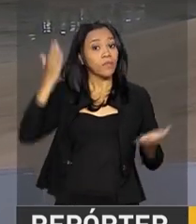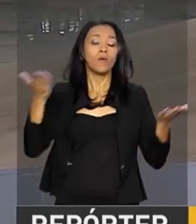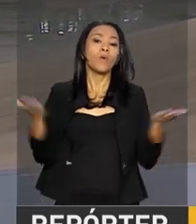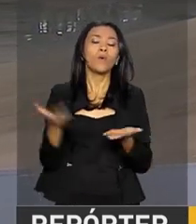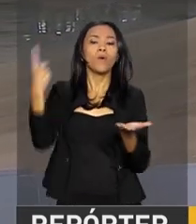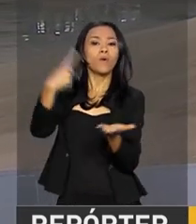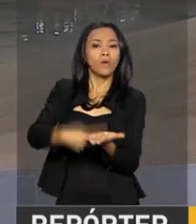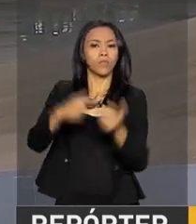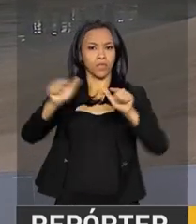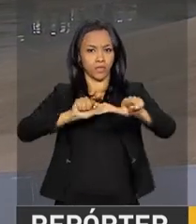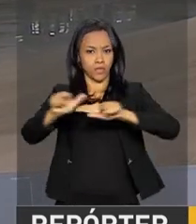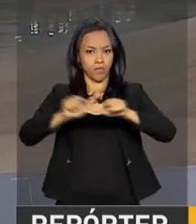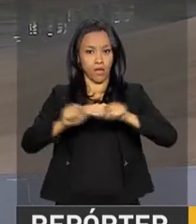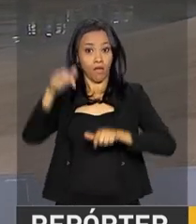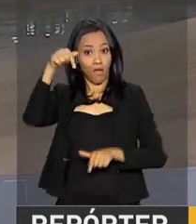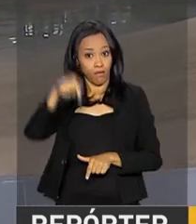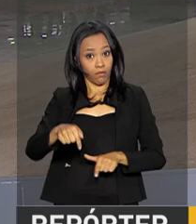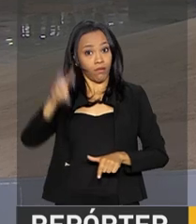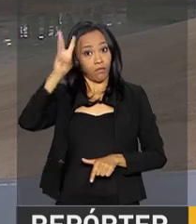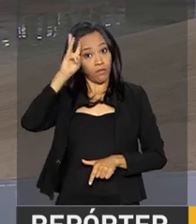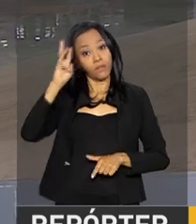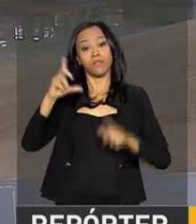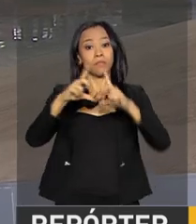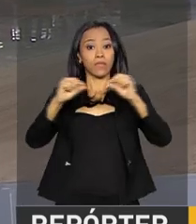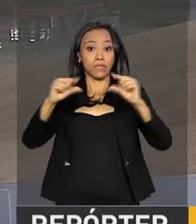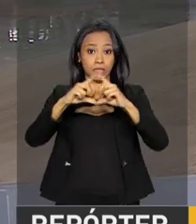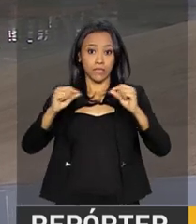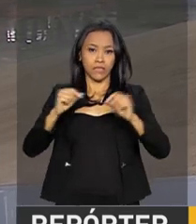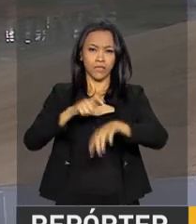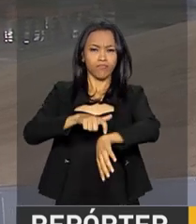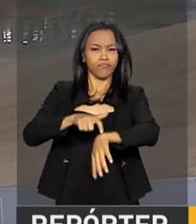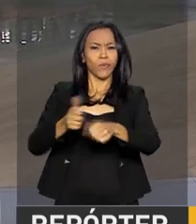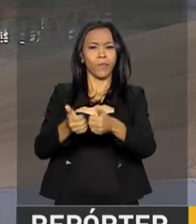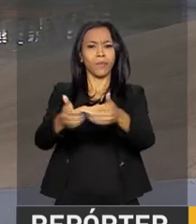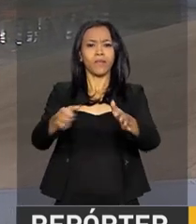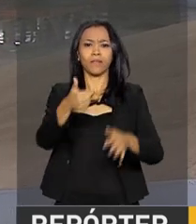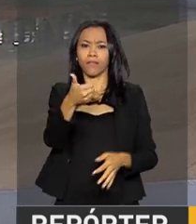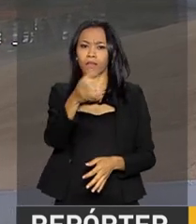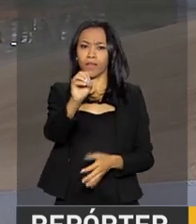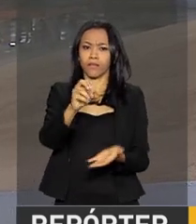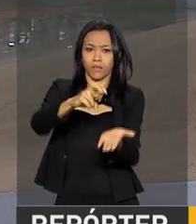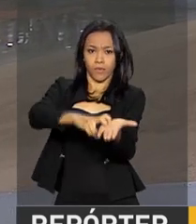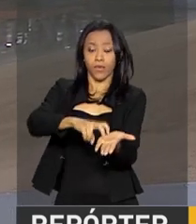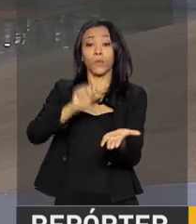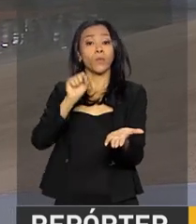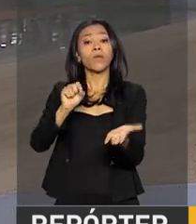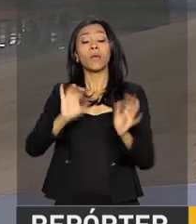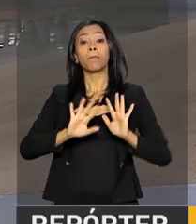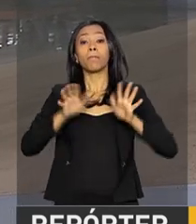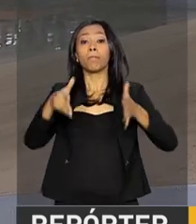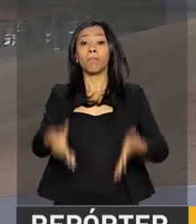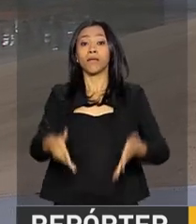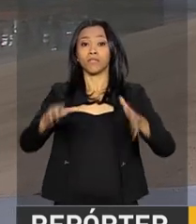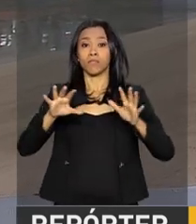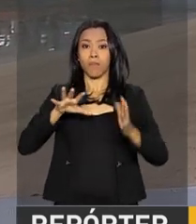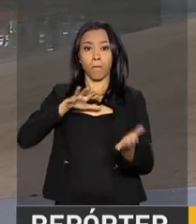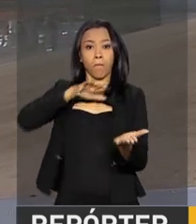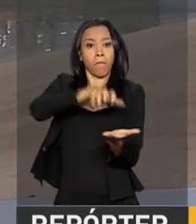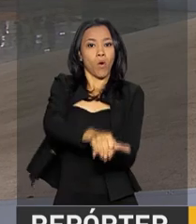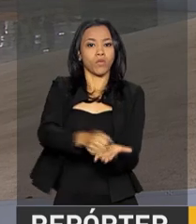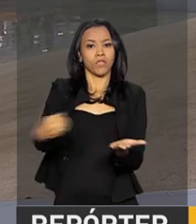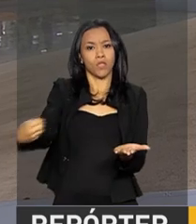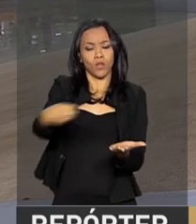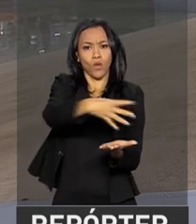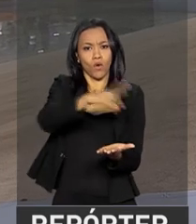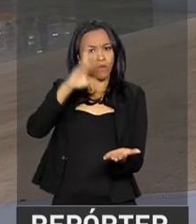agenda em brasília nesta terça feira daqui a pouco a partir das 10 horas da manhã ele participa da cerimônia de posse da nova diretoria